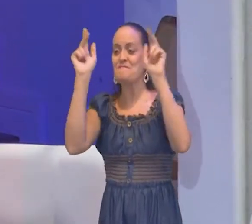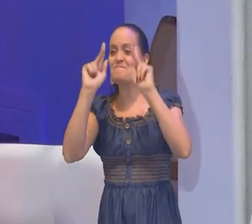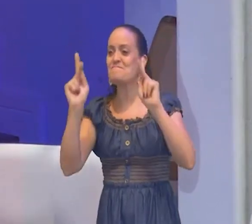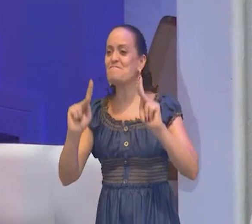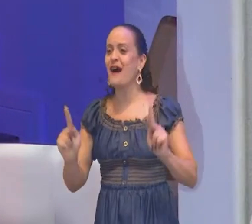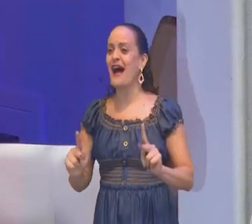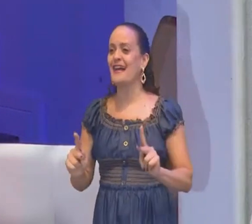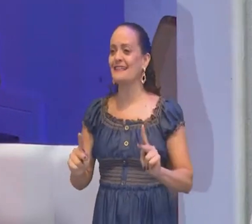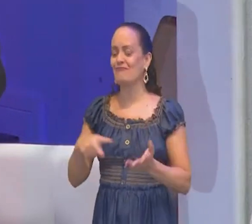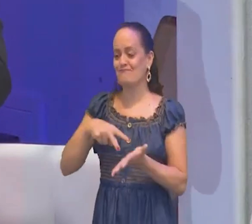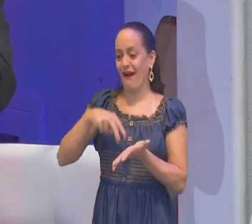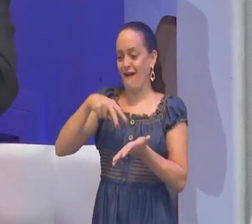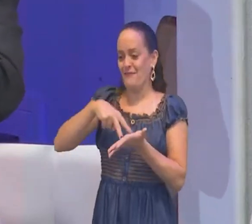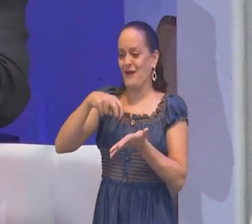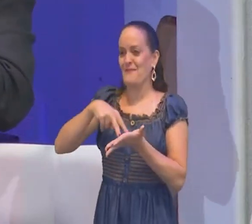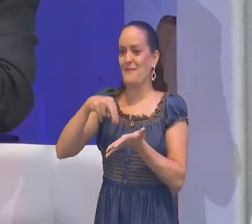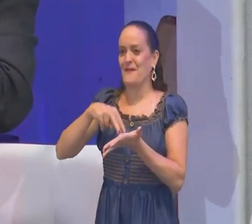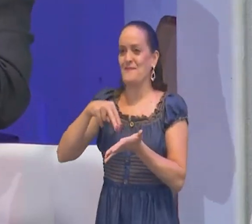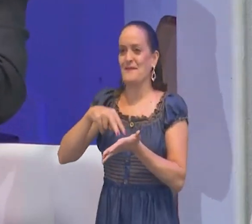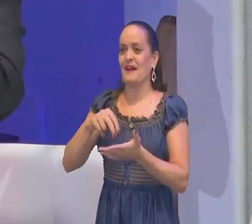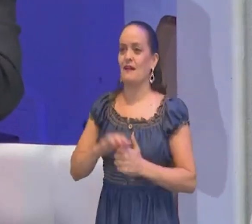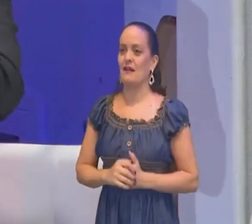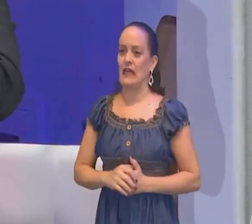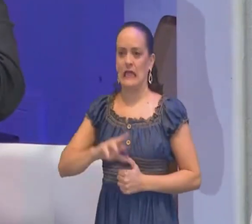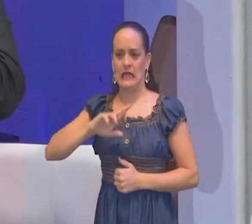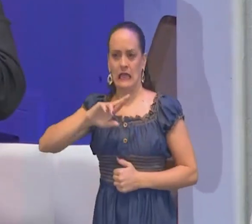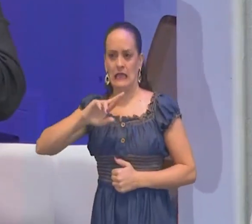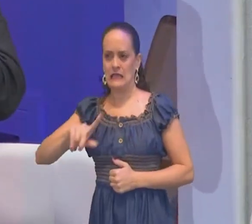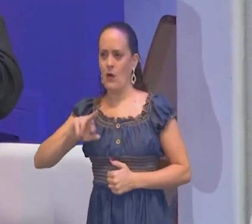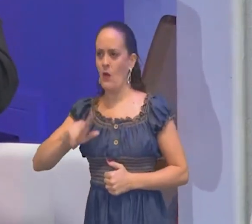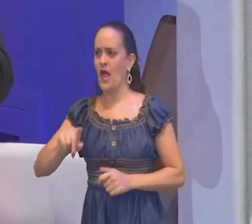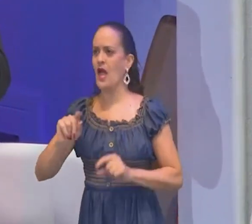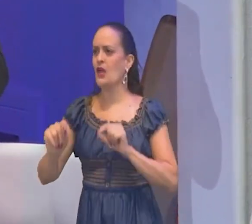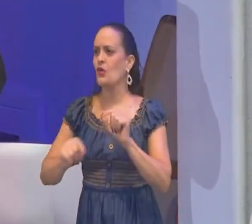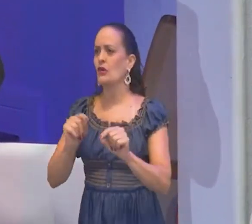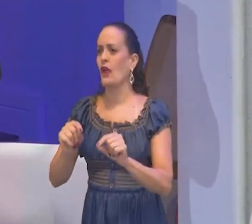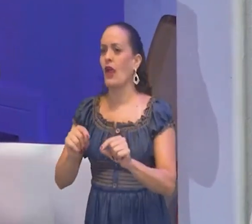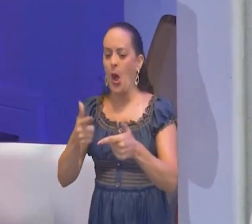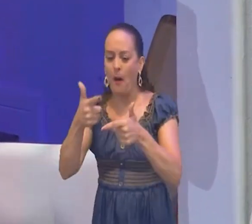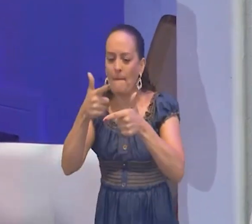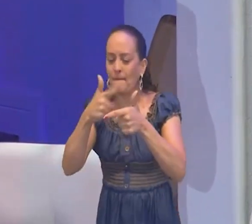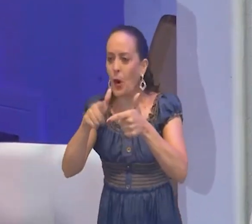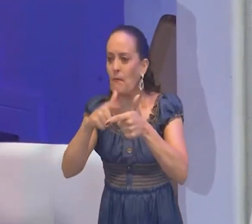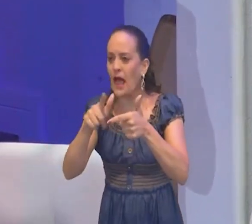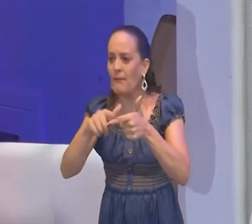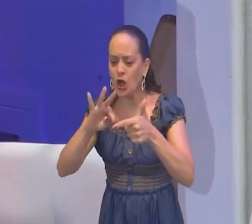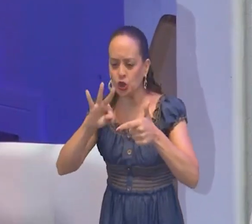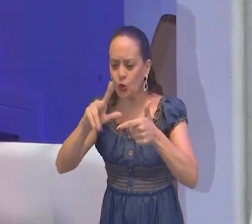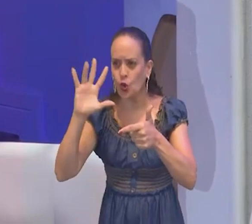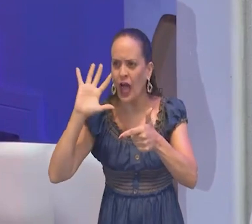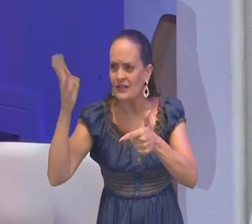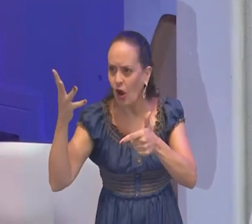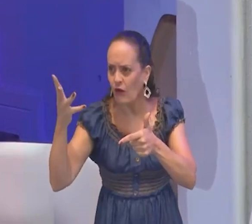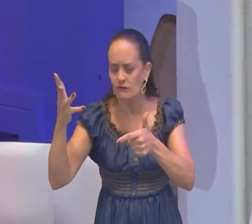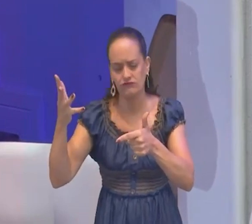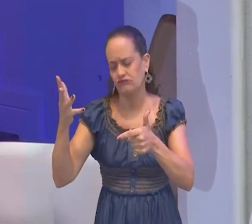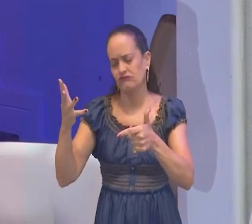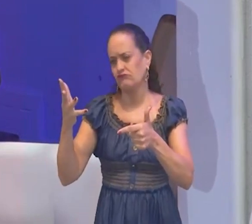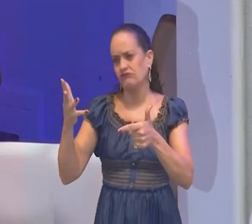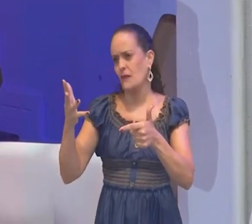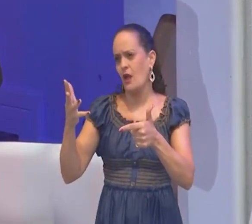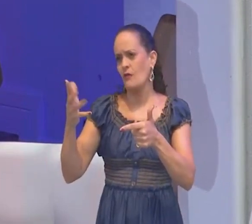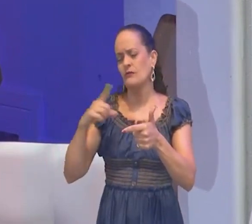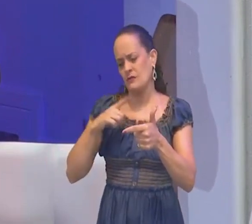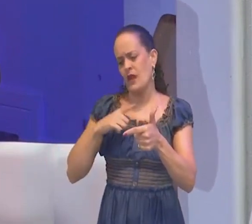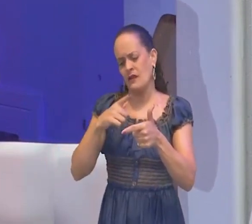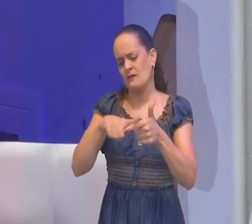de contentamento. Isto não significa que todos os nossos problemas são resolvidos, não. Mas nós